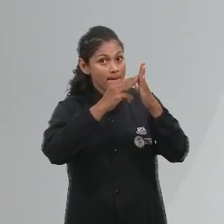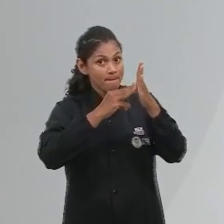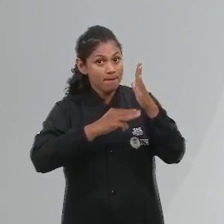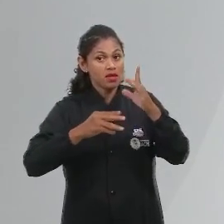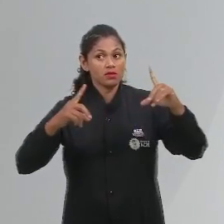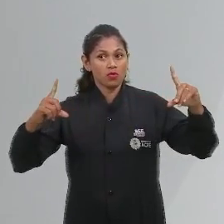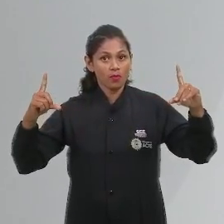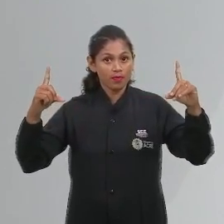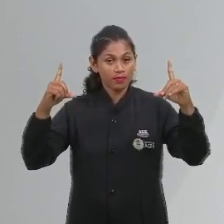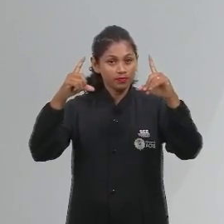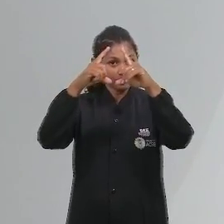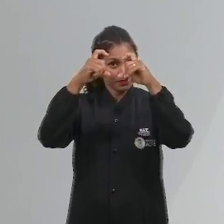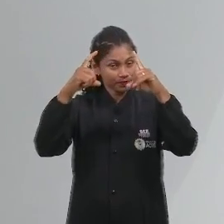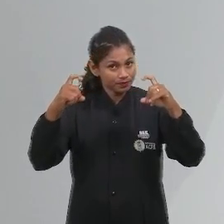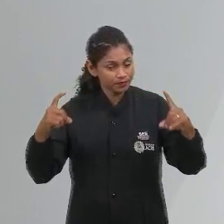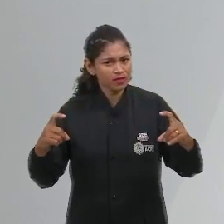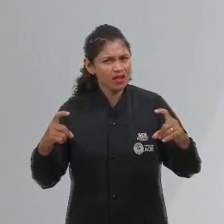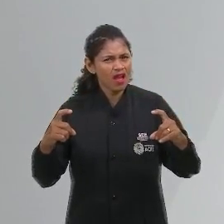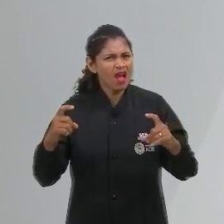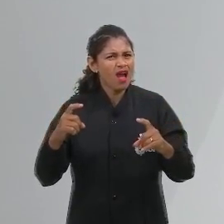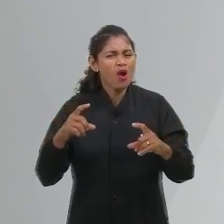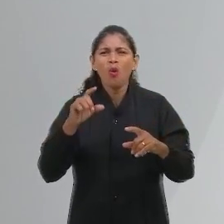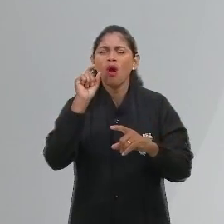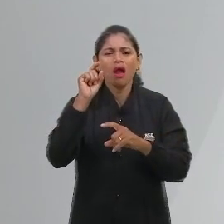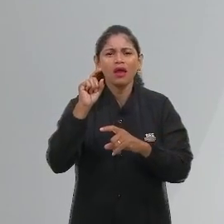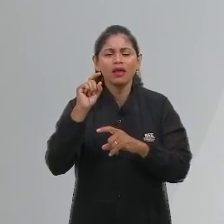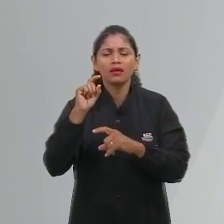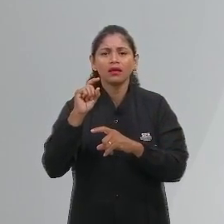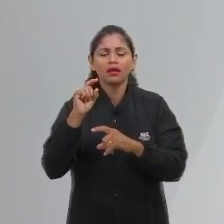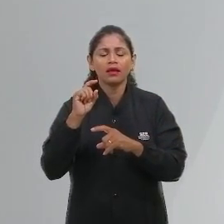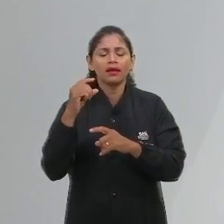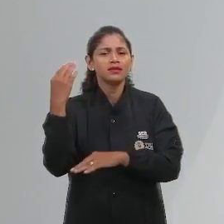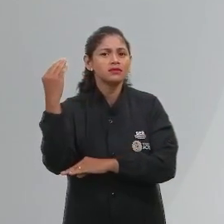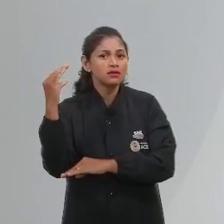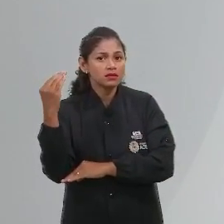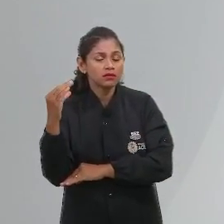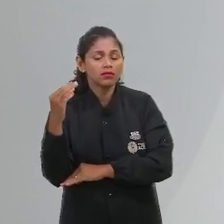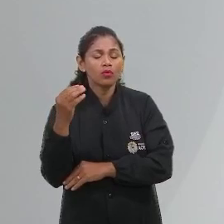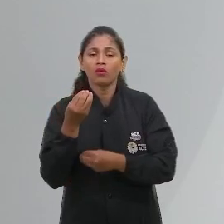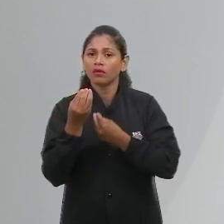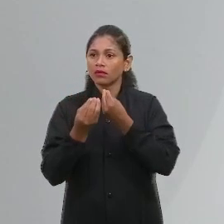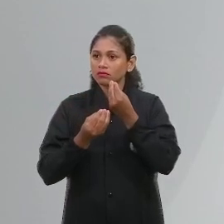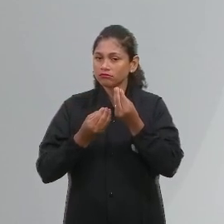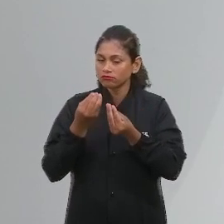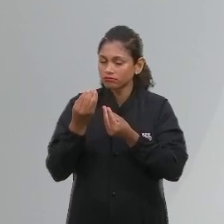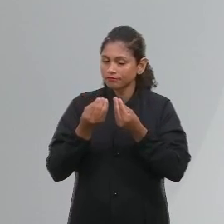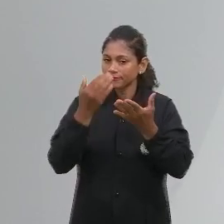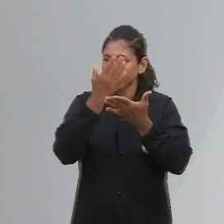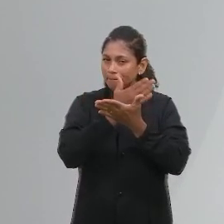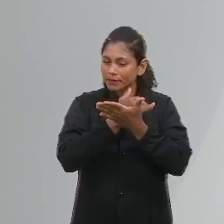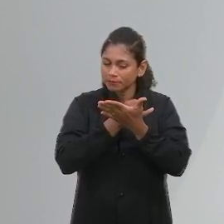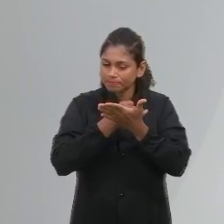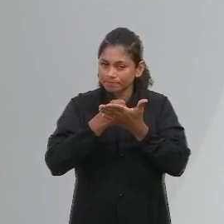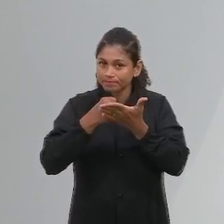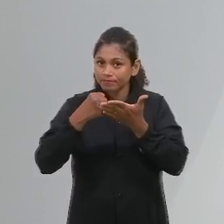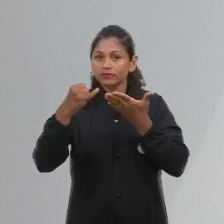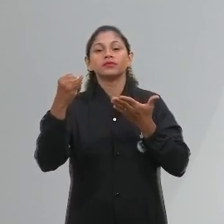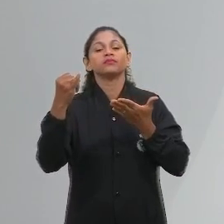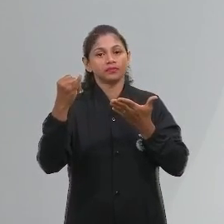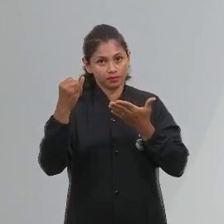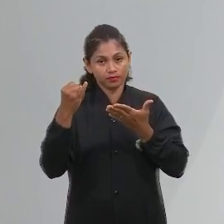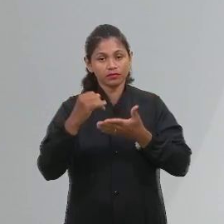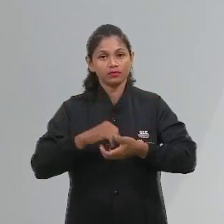falar? Você sabe o que é que significa um método científico? Eu vou fazer aqui uma breve introdução a todos